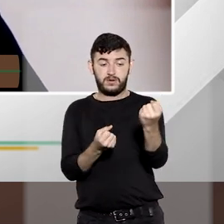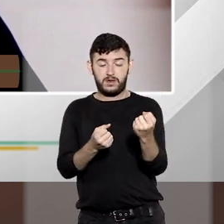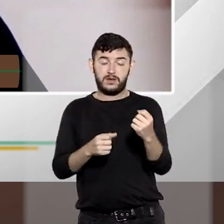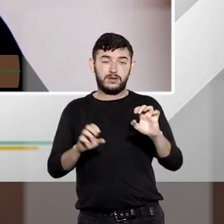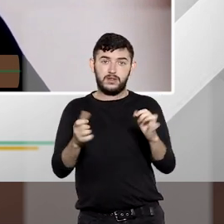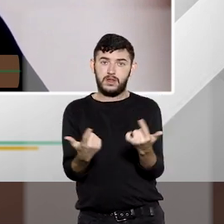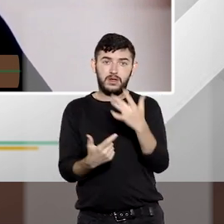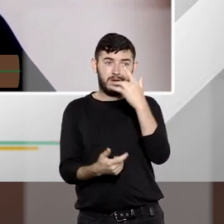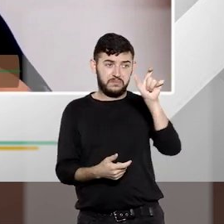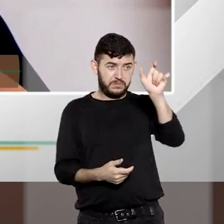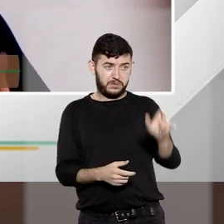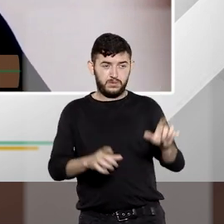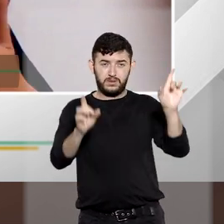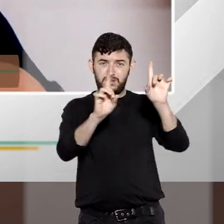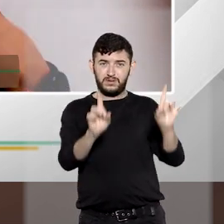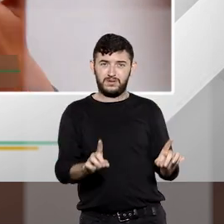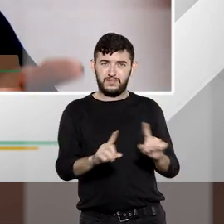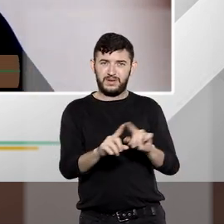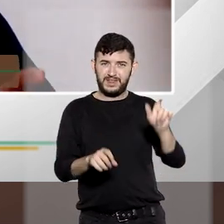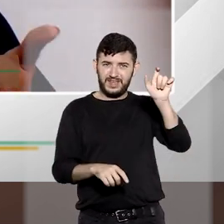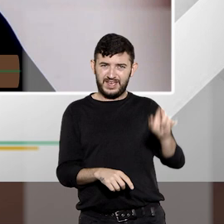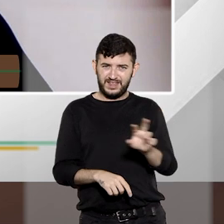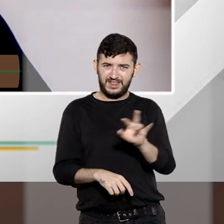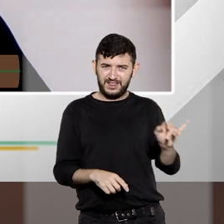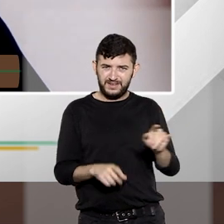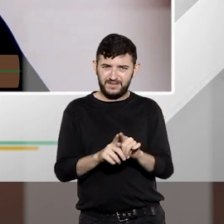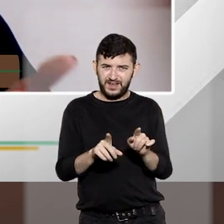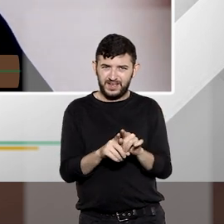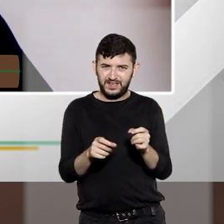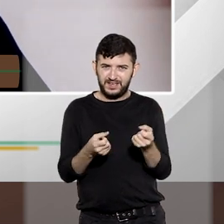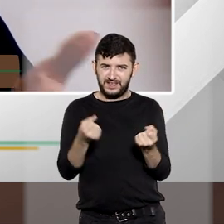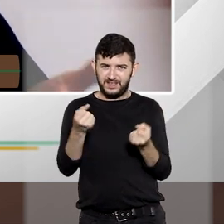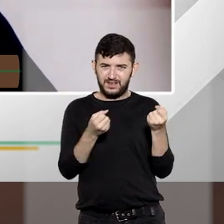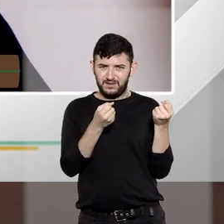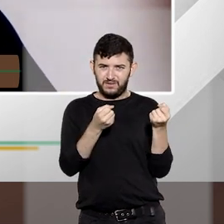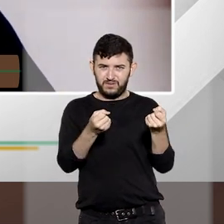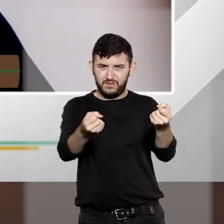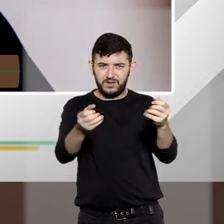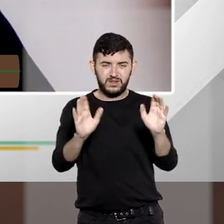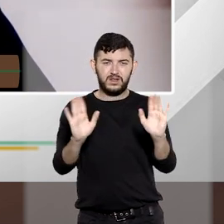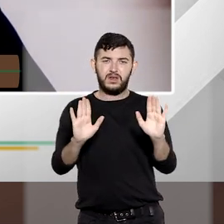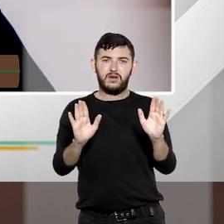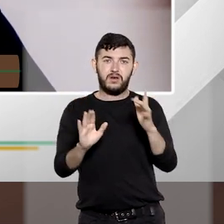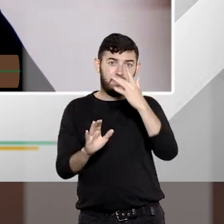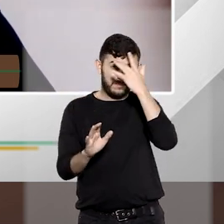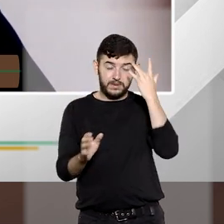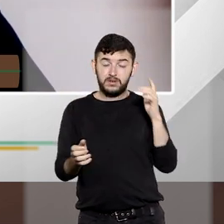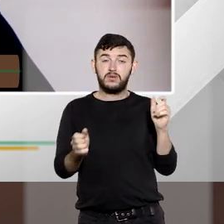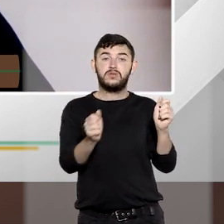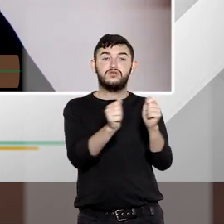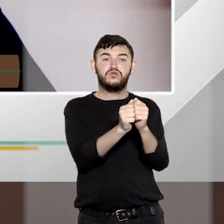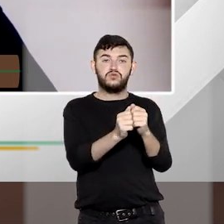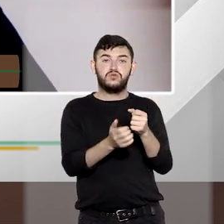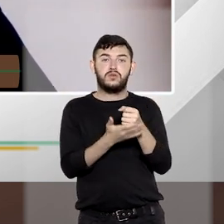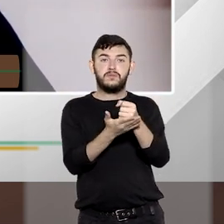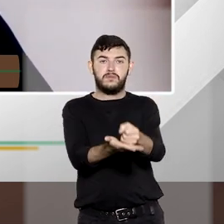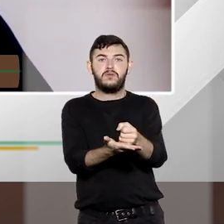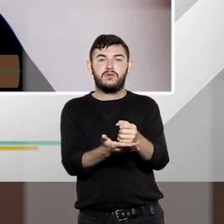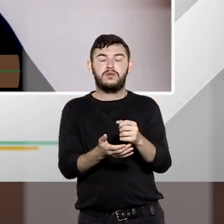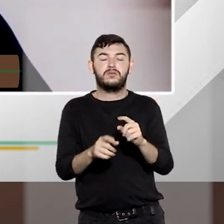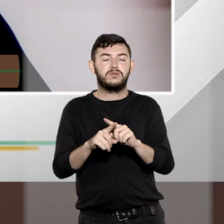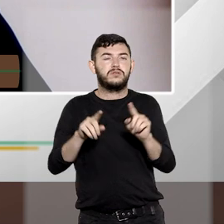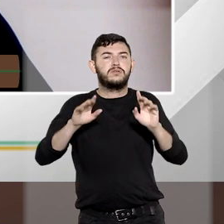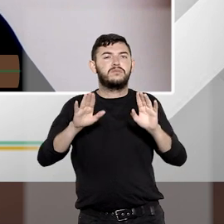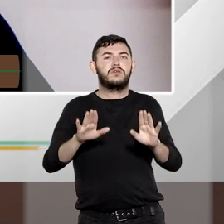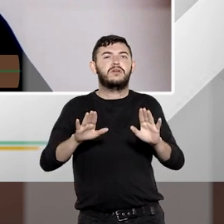com deficiência, mas muitas vezes não é ela quem vai dirigir este veículo, vai ser a pessoa que vai lhe dar o suporte. Então, ela